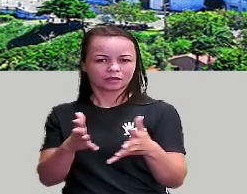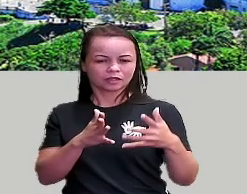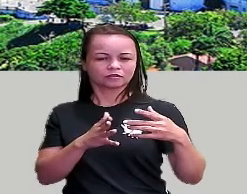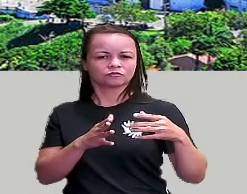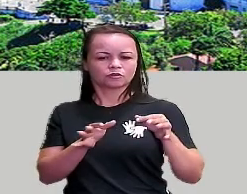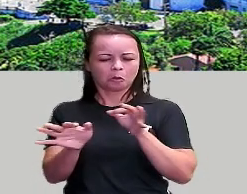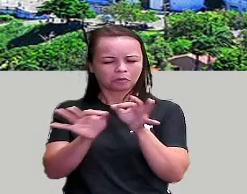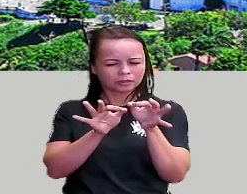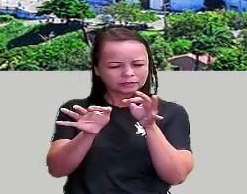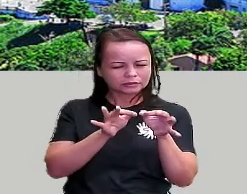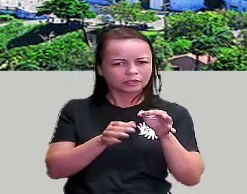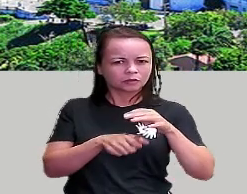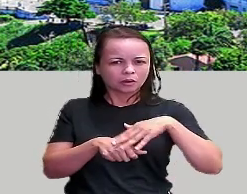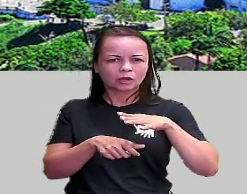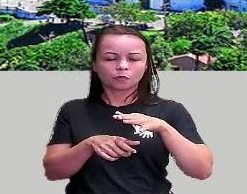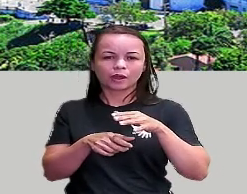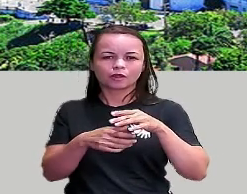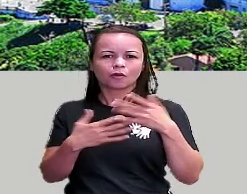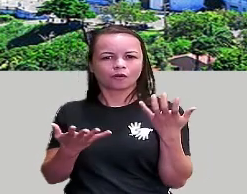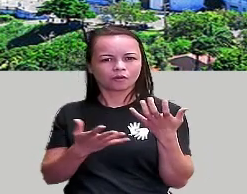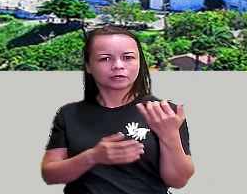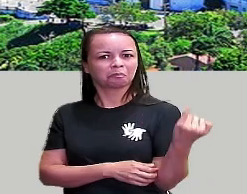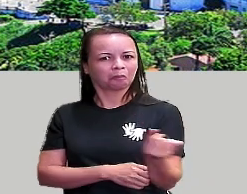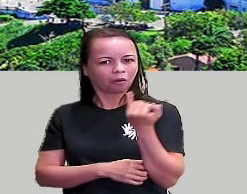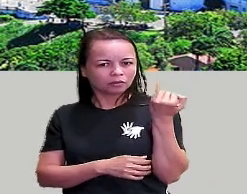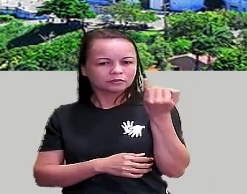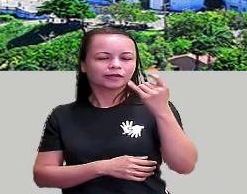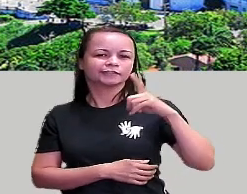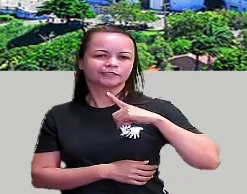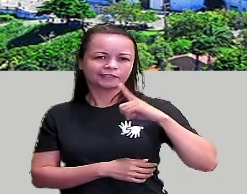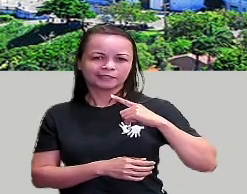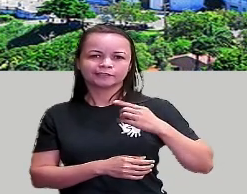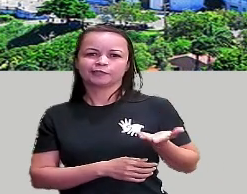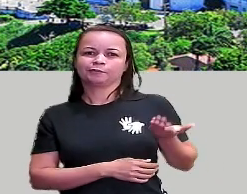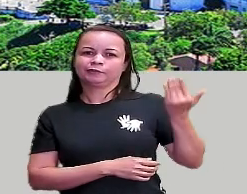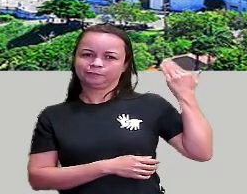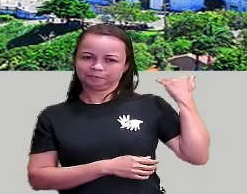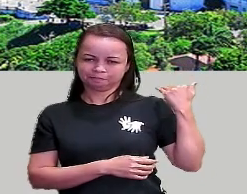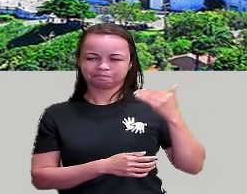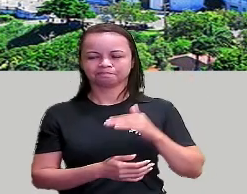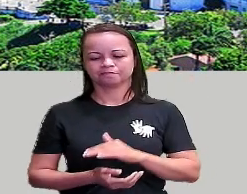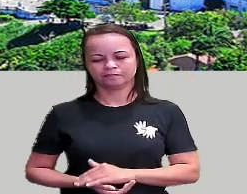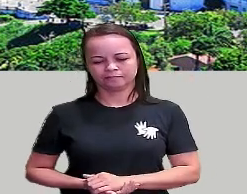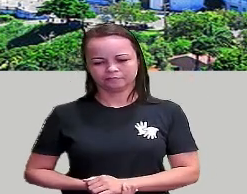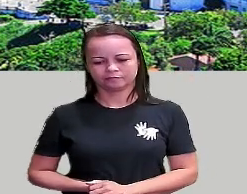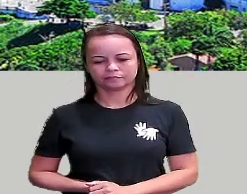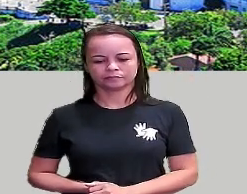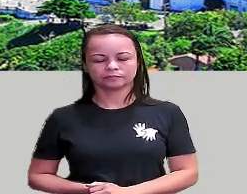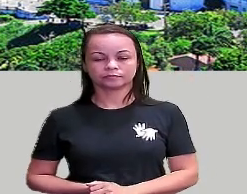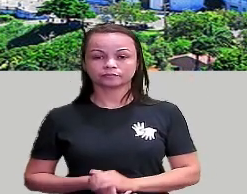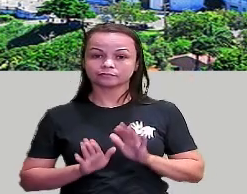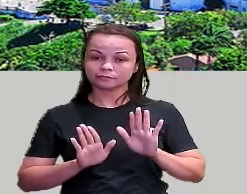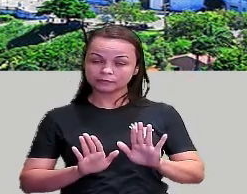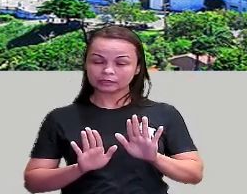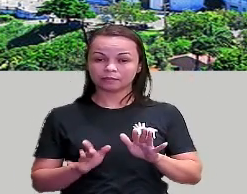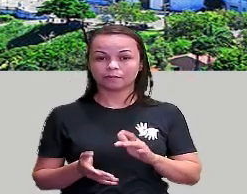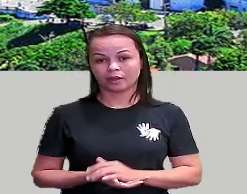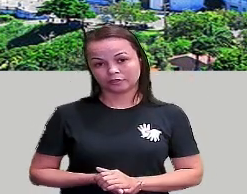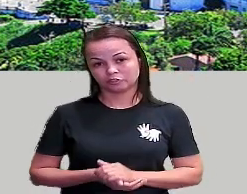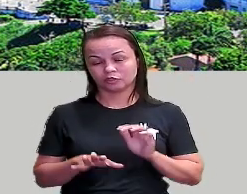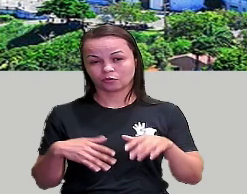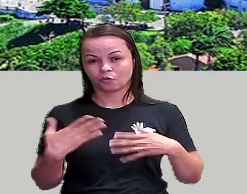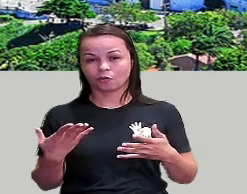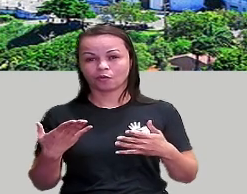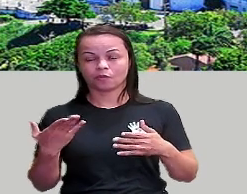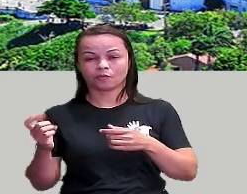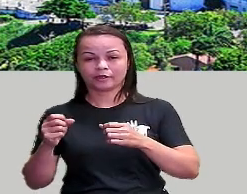com maior cuidado, com maior riqueza que se tinha naquela época, sim, extremamente ricas. Porém, com a